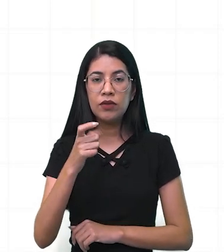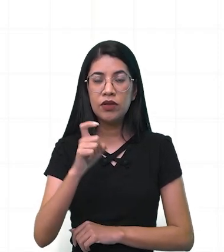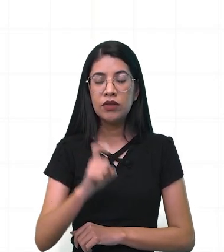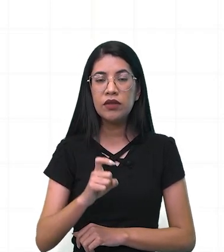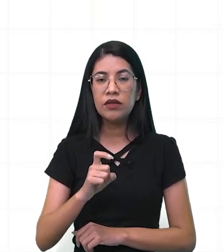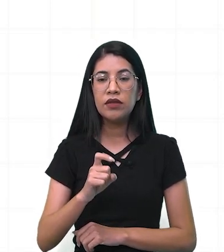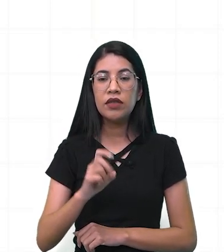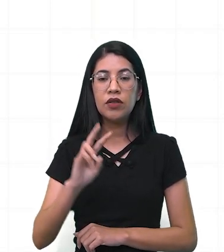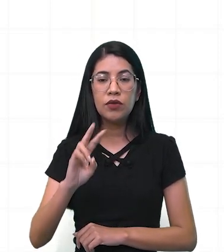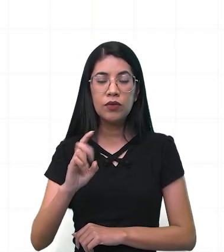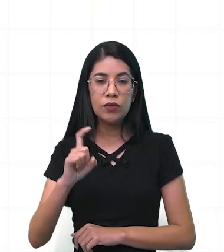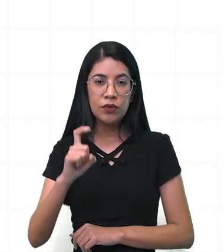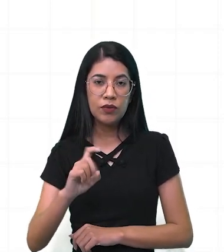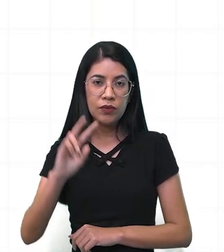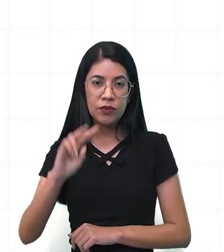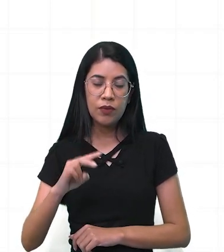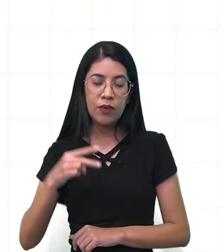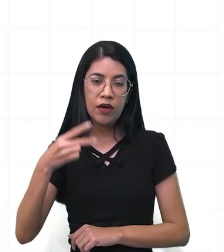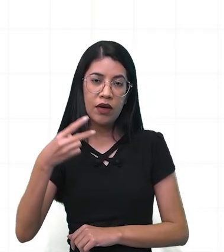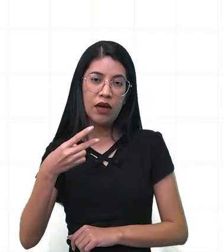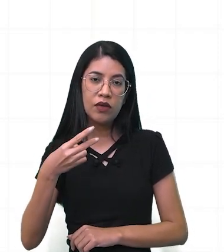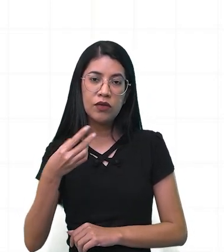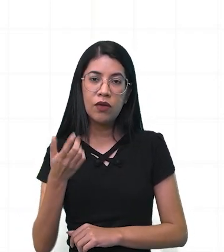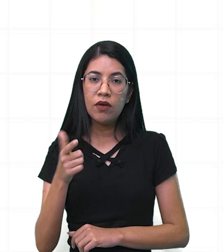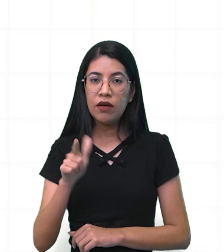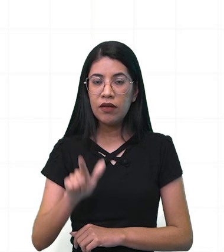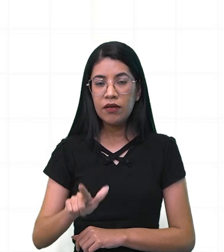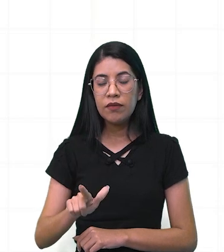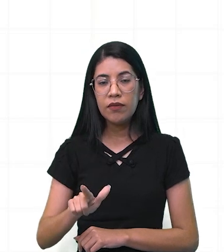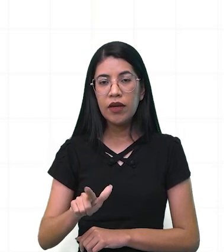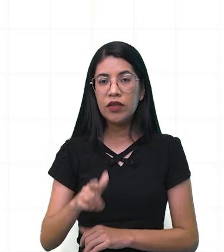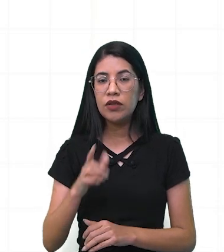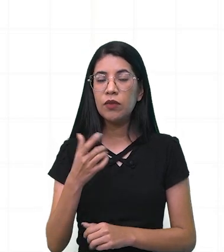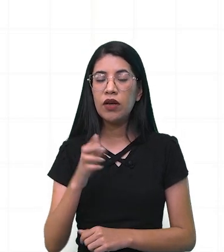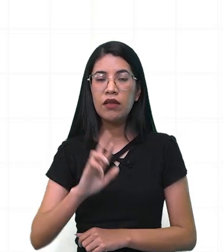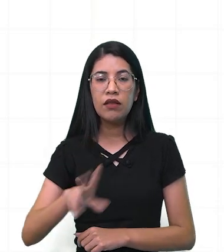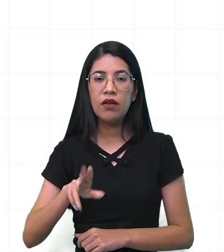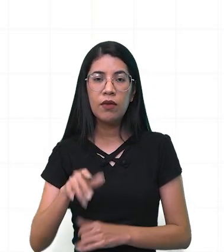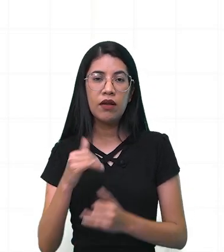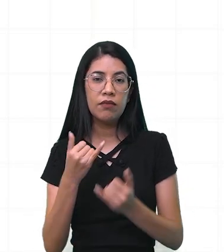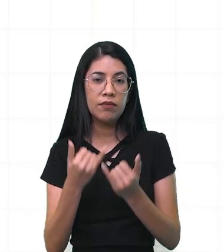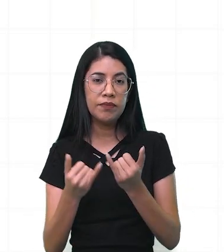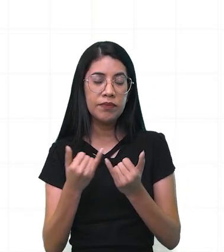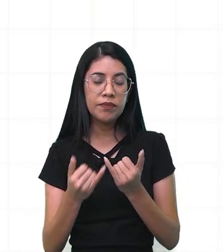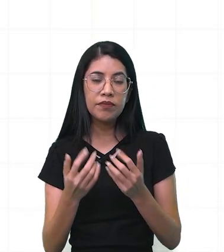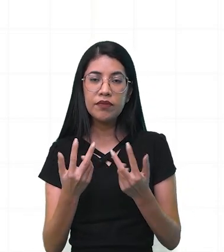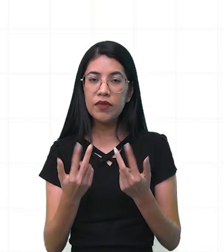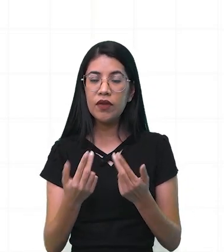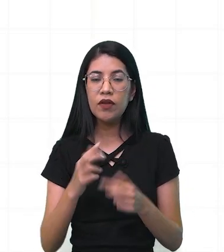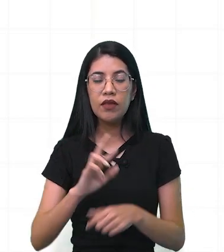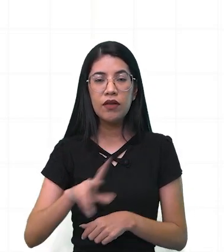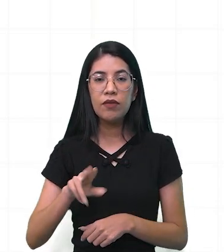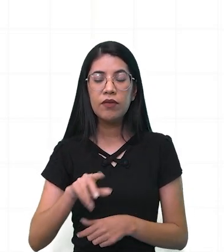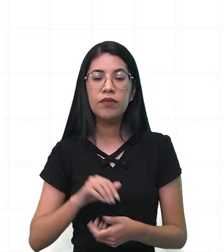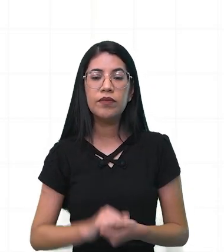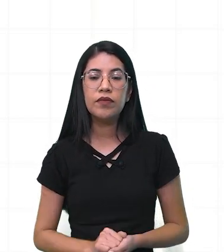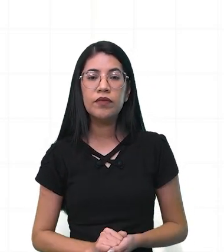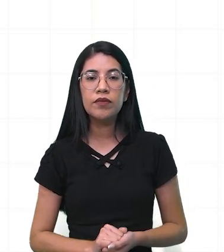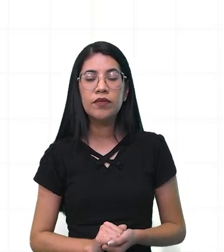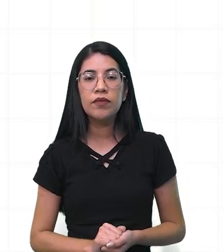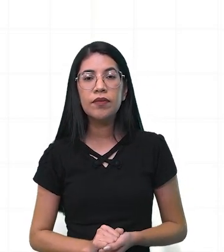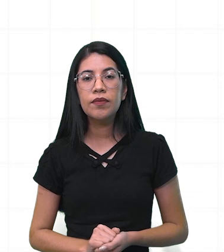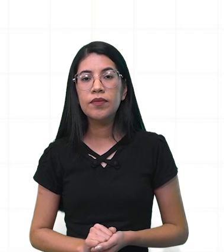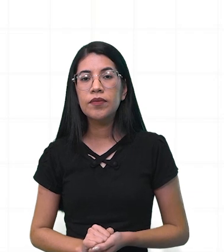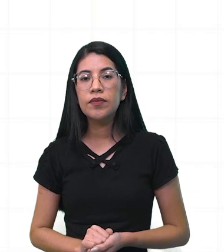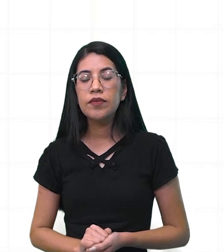repetir, porque eles não são semelhantes, tá? É o mesmo número, mas um está ao quadrado e o outro não, tá